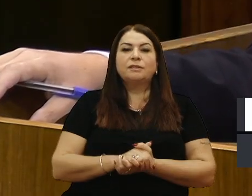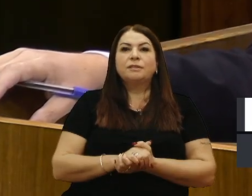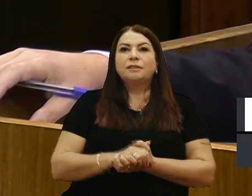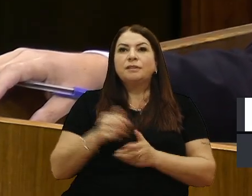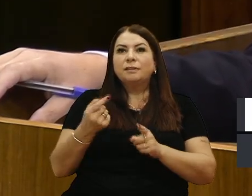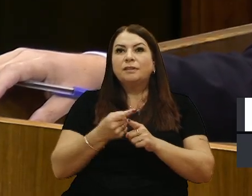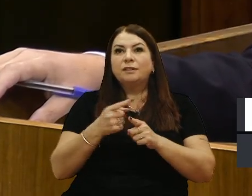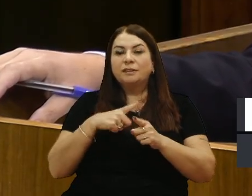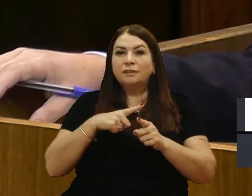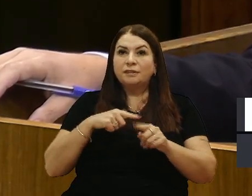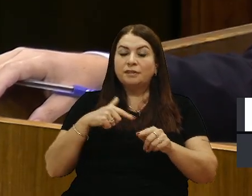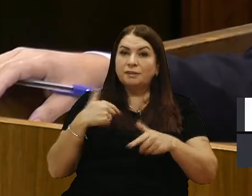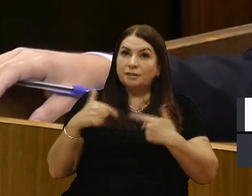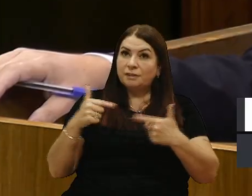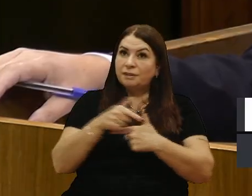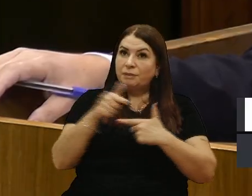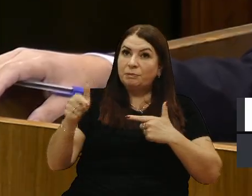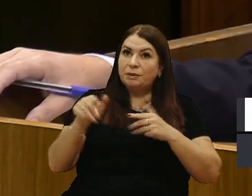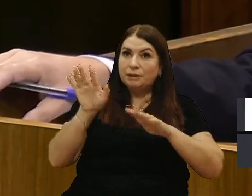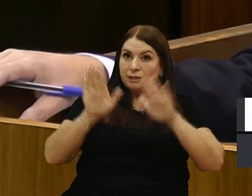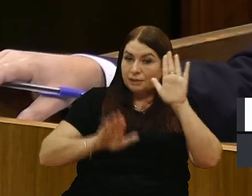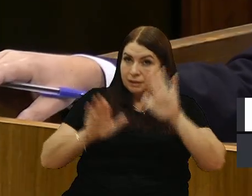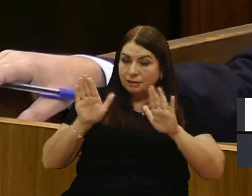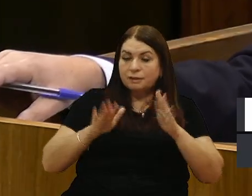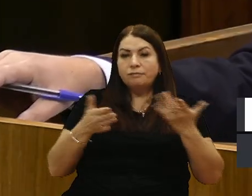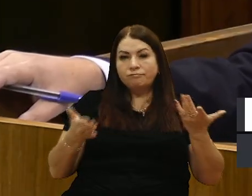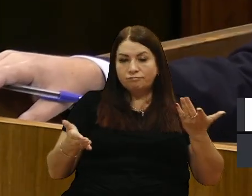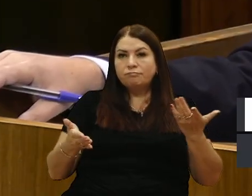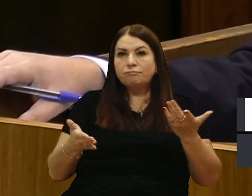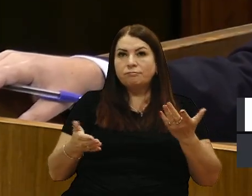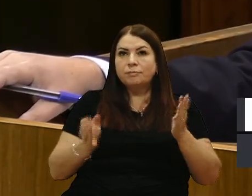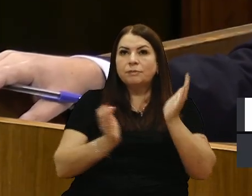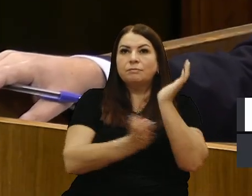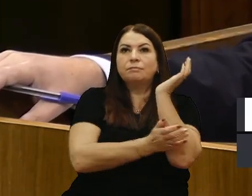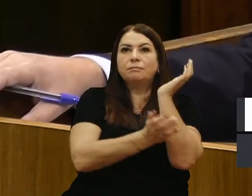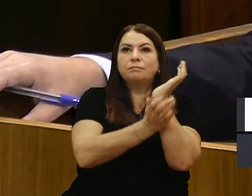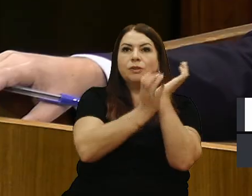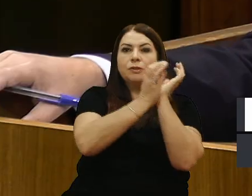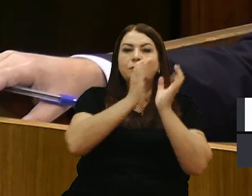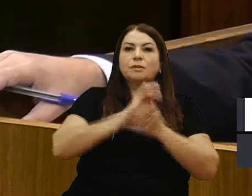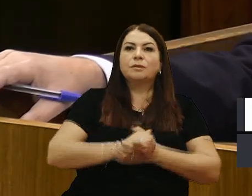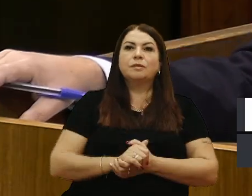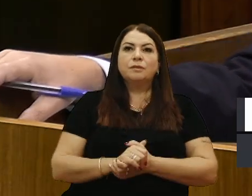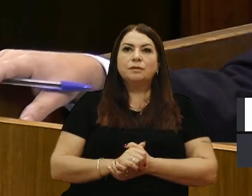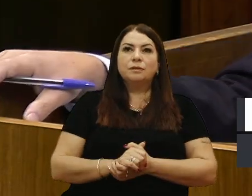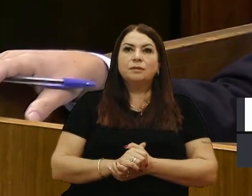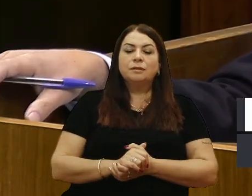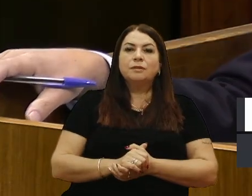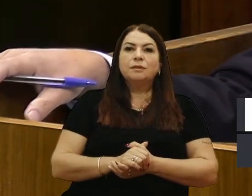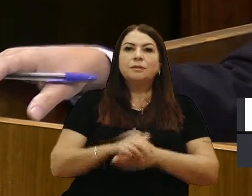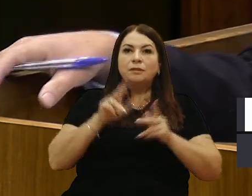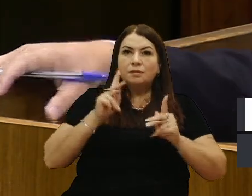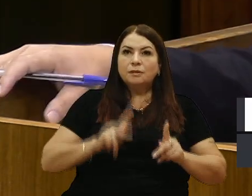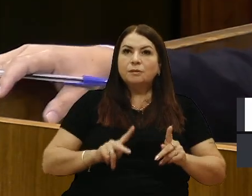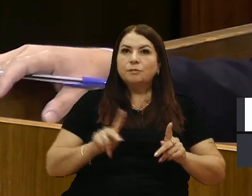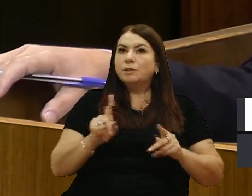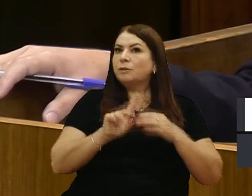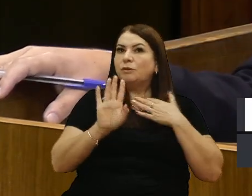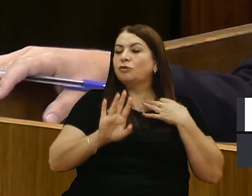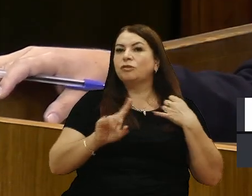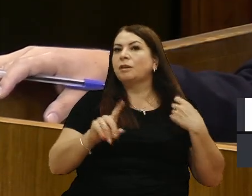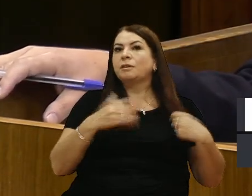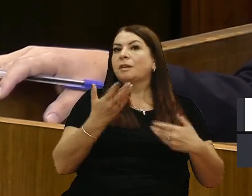ter o serviço através da licitação, enfim, é burocrático, mas as pessoas não deixaram de